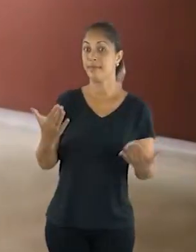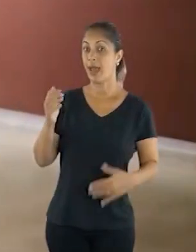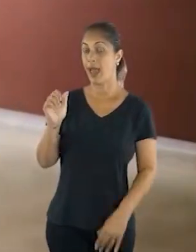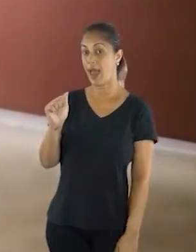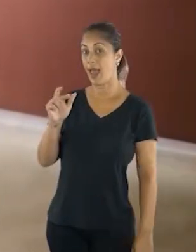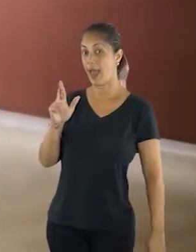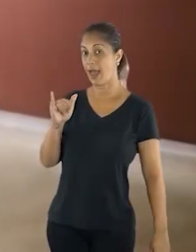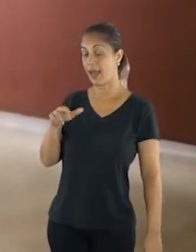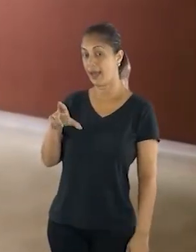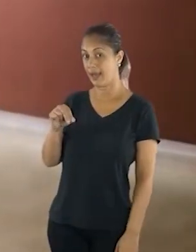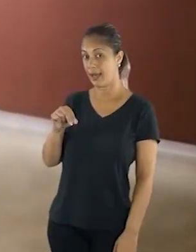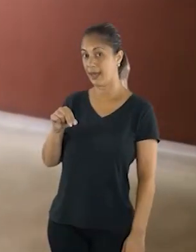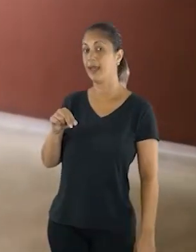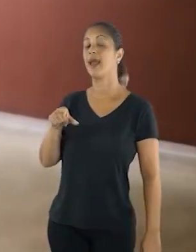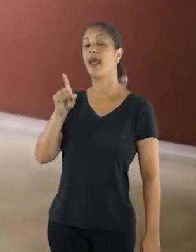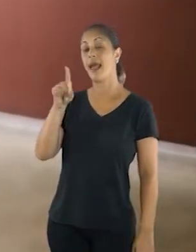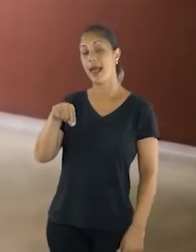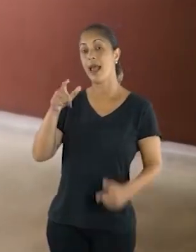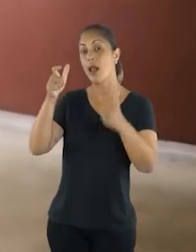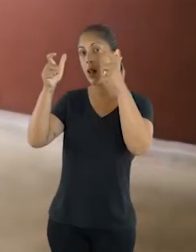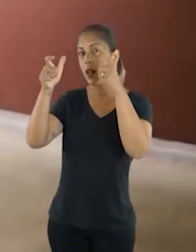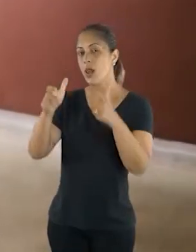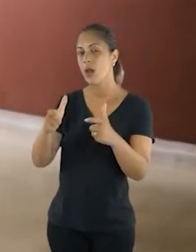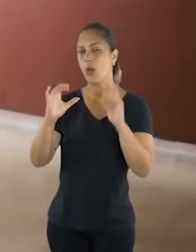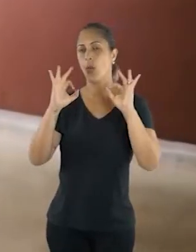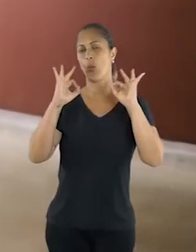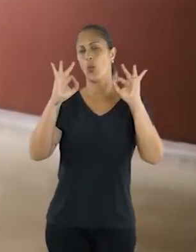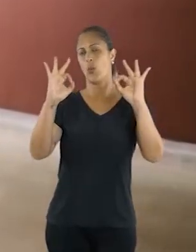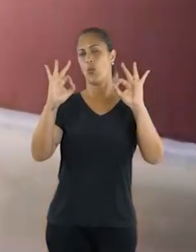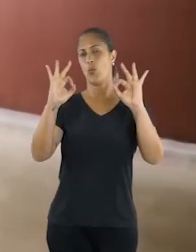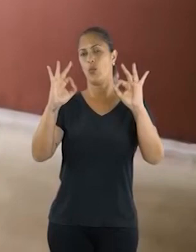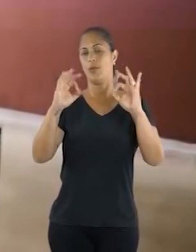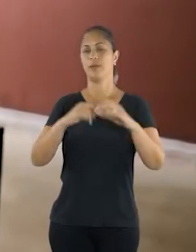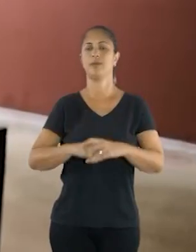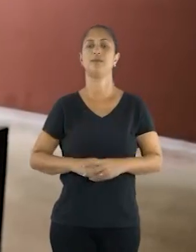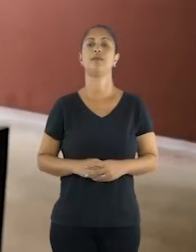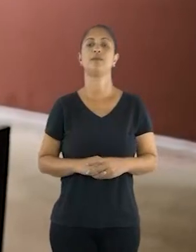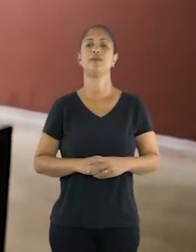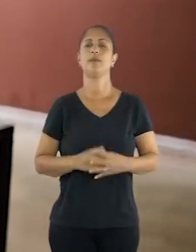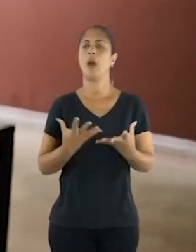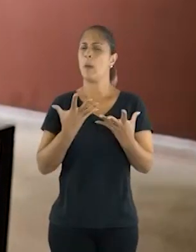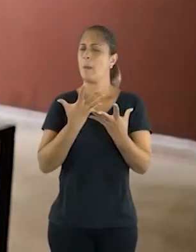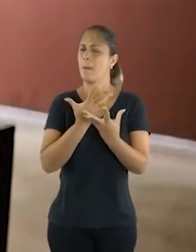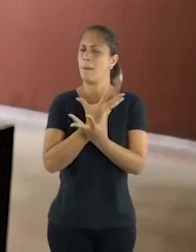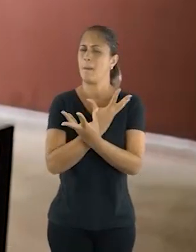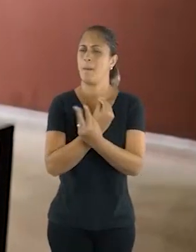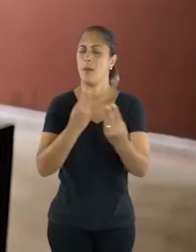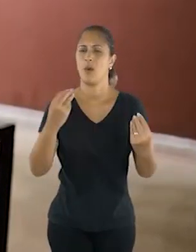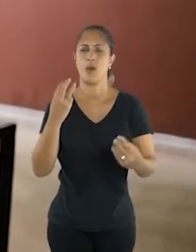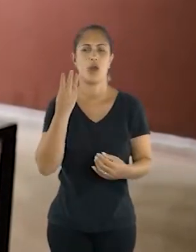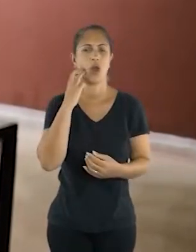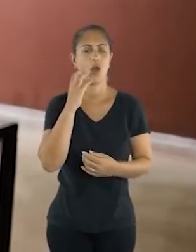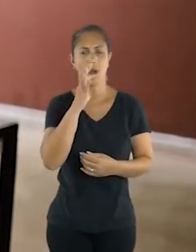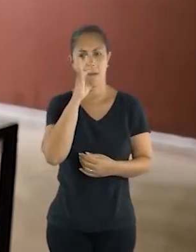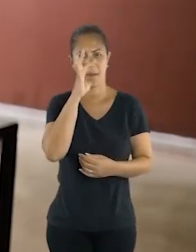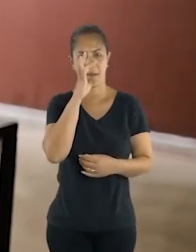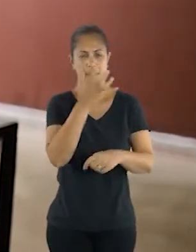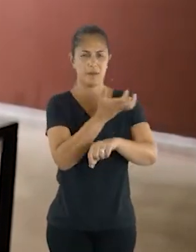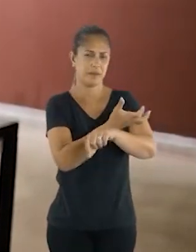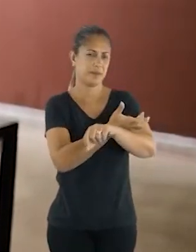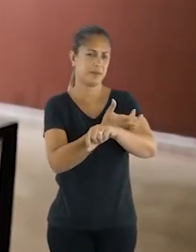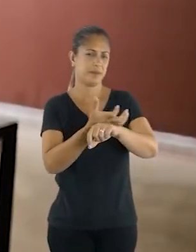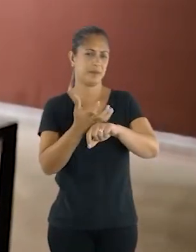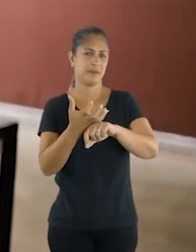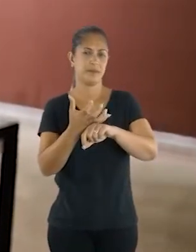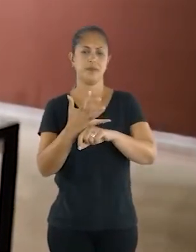Ariano merece um lugar sofisticado, cheio de rosas e flores,